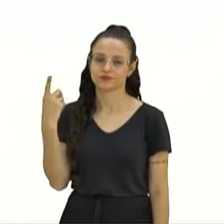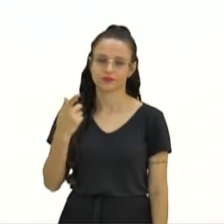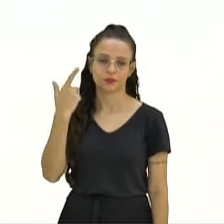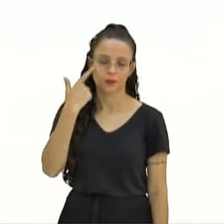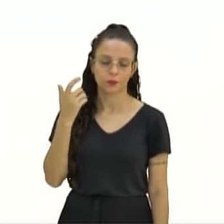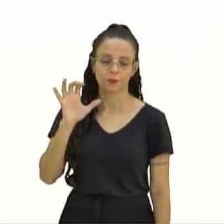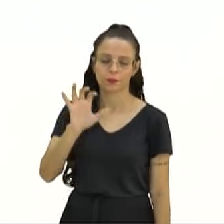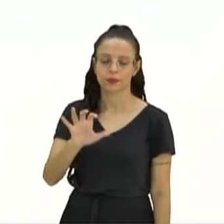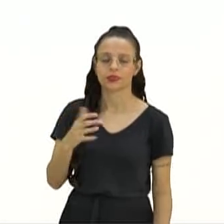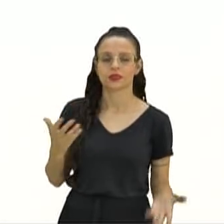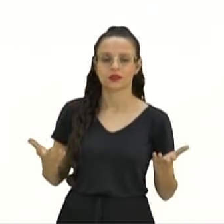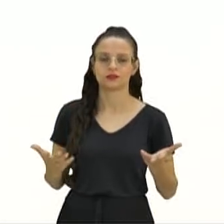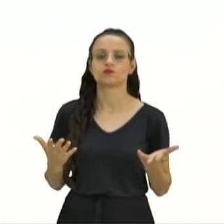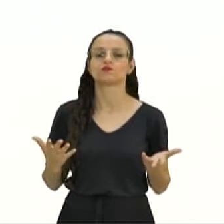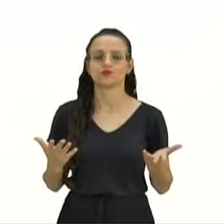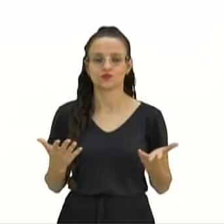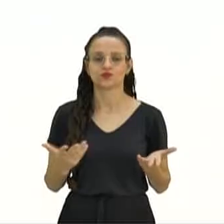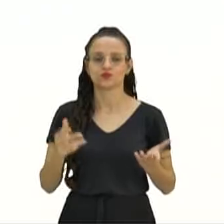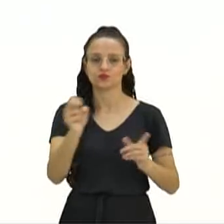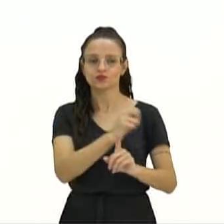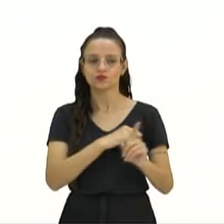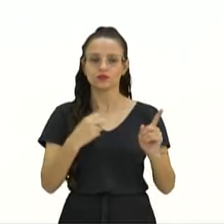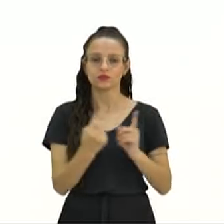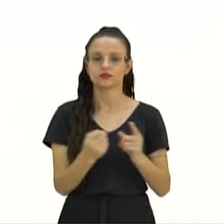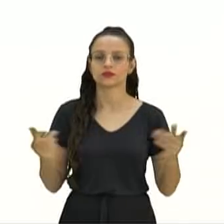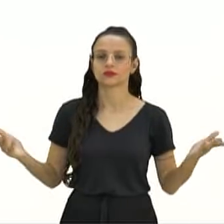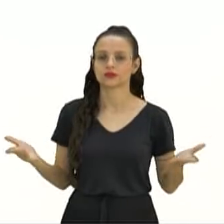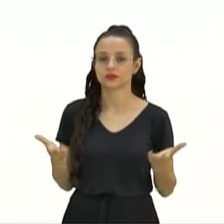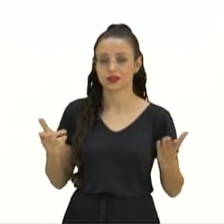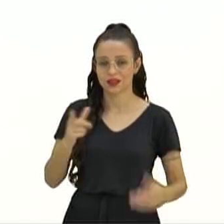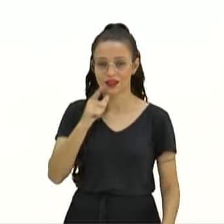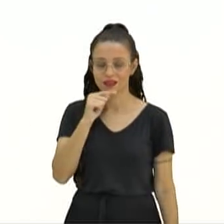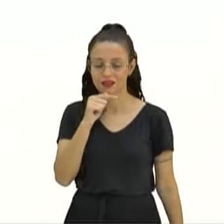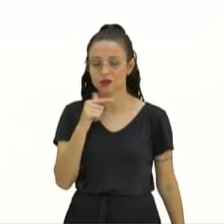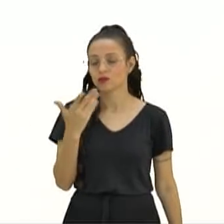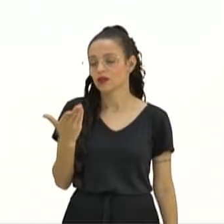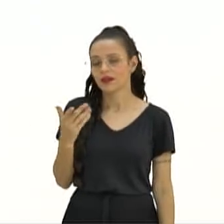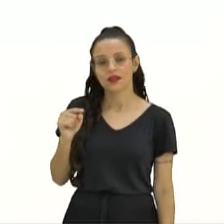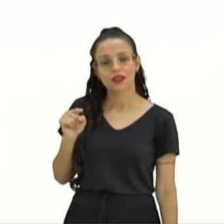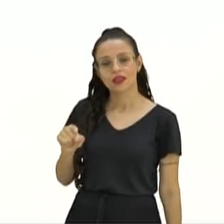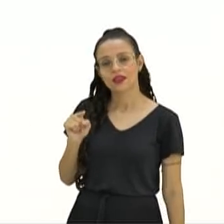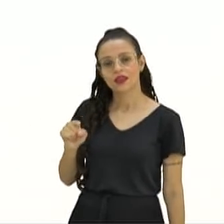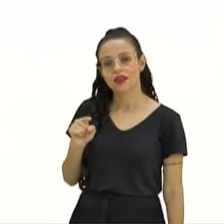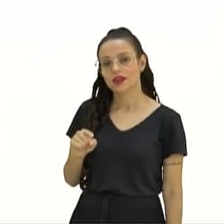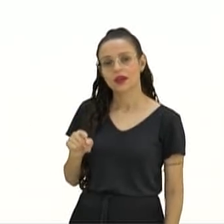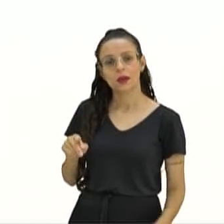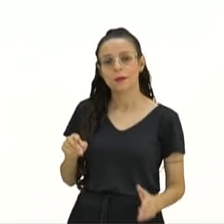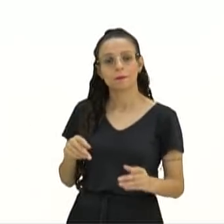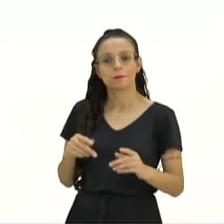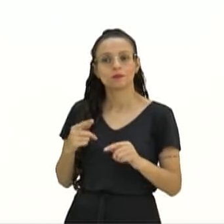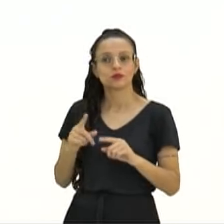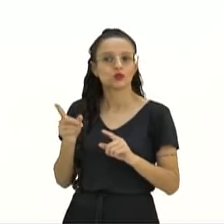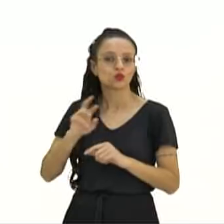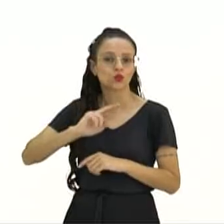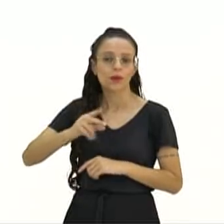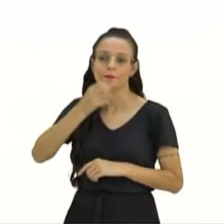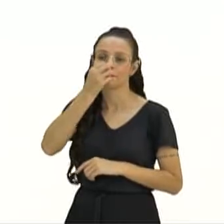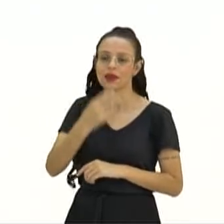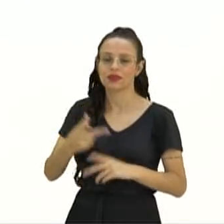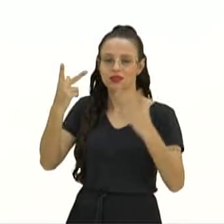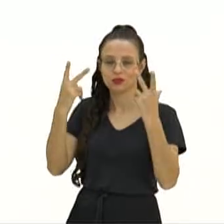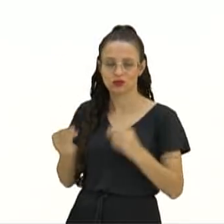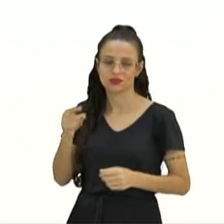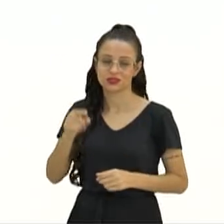pensar nessa ideia, né? Na sociedade atual, a água passou a ser vista como um recurso hídrico e não como um bem natural. Isso